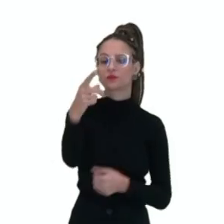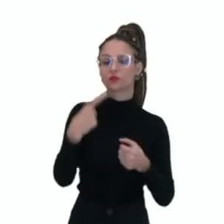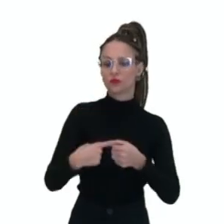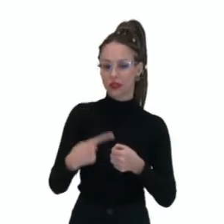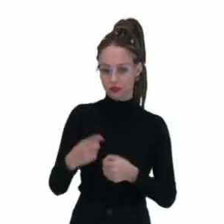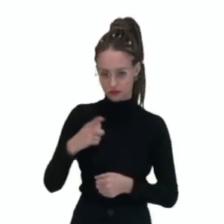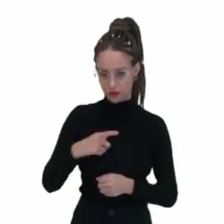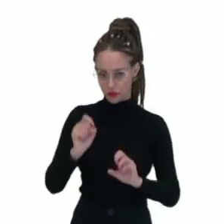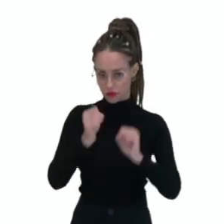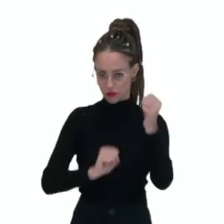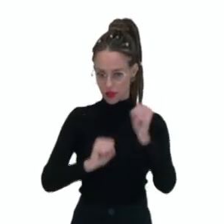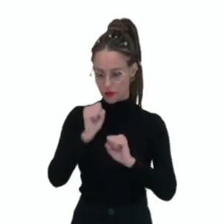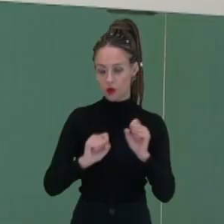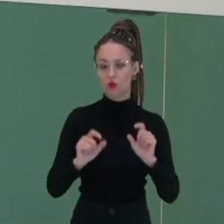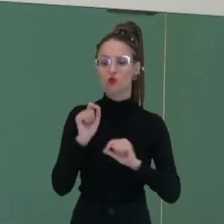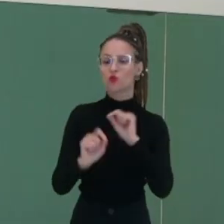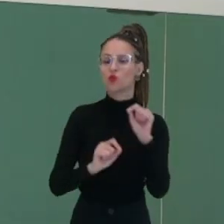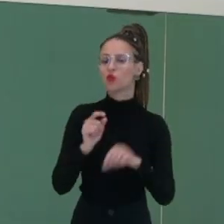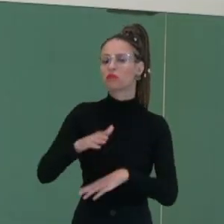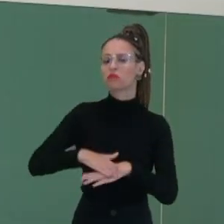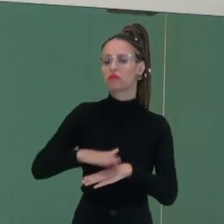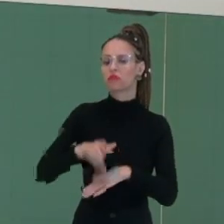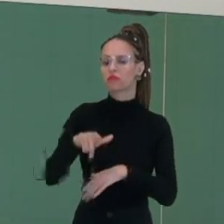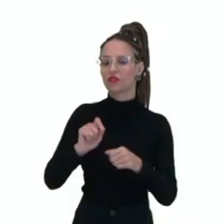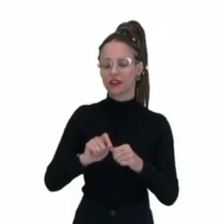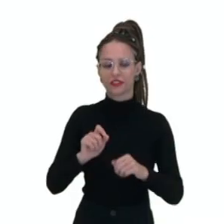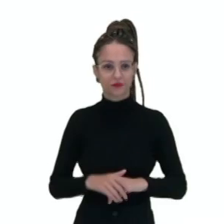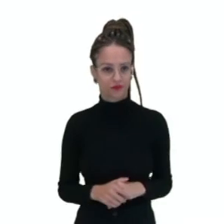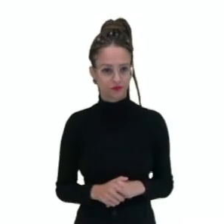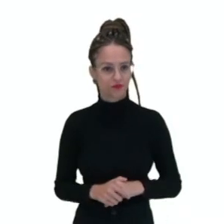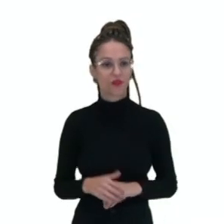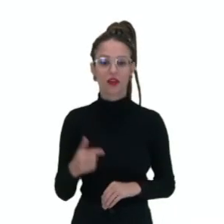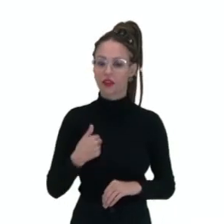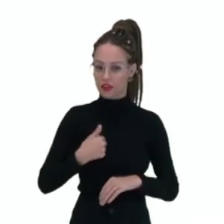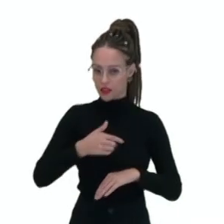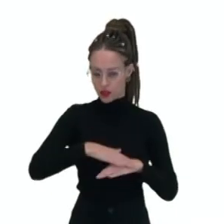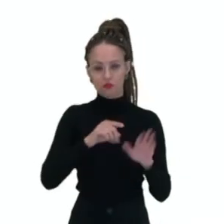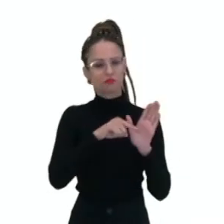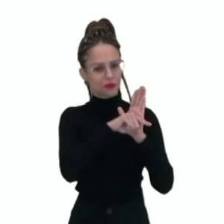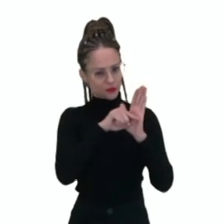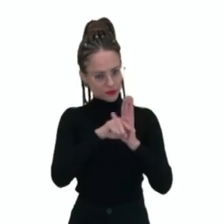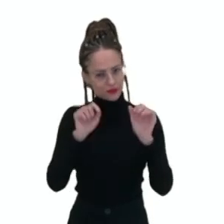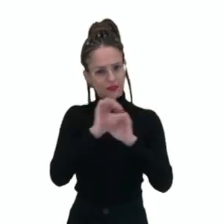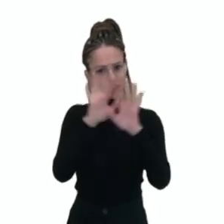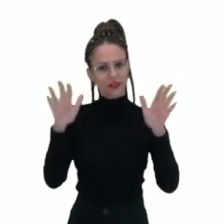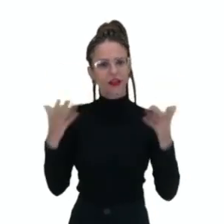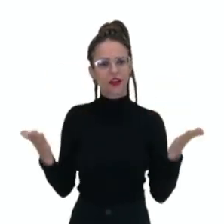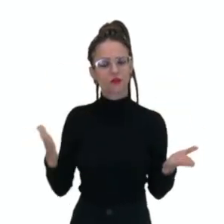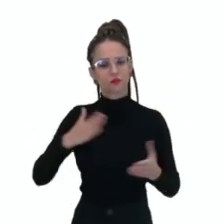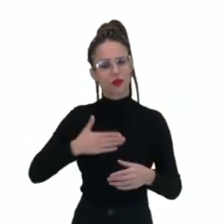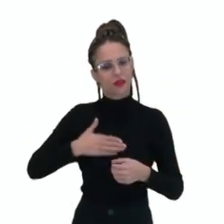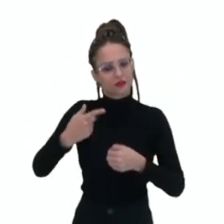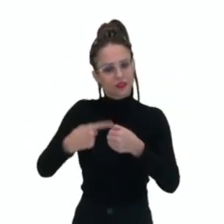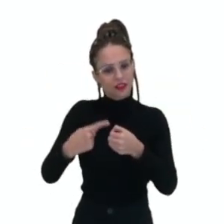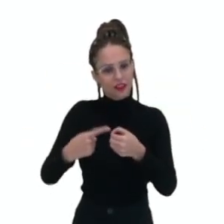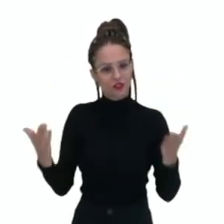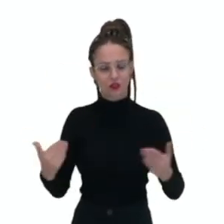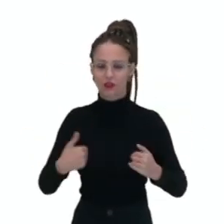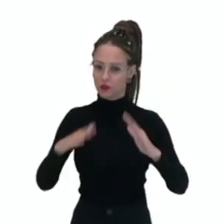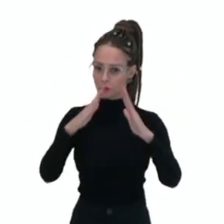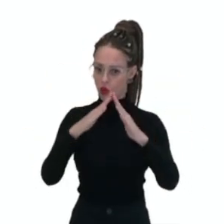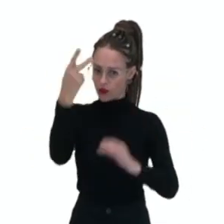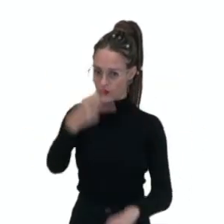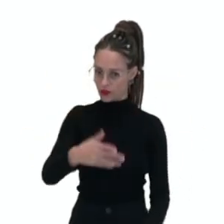existe alguma fábrica? E o que é produzido nela? Olha só, eu pesquisei, claro, né, no meu município. Eu moro aqui